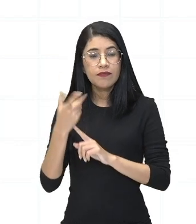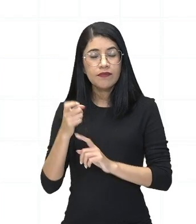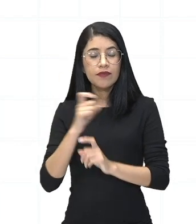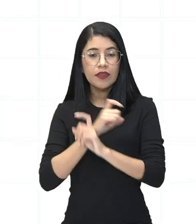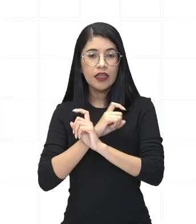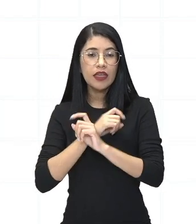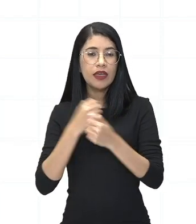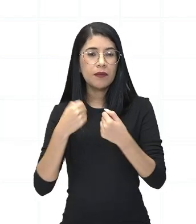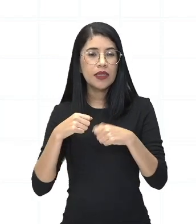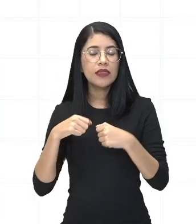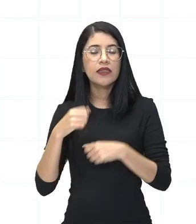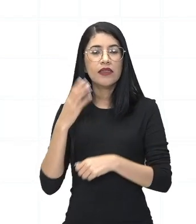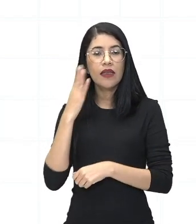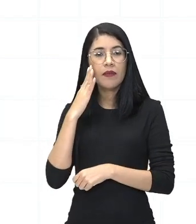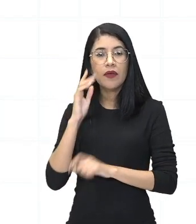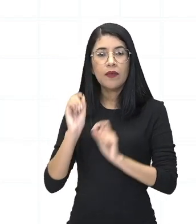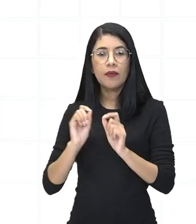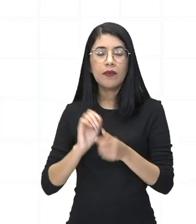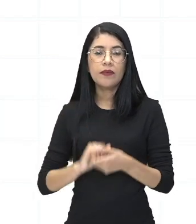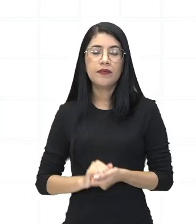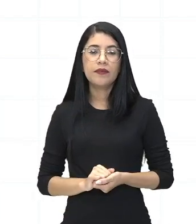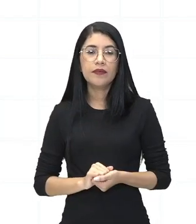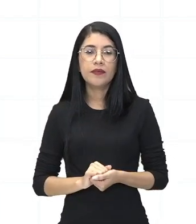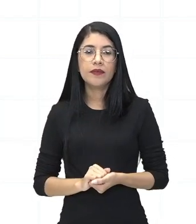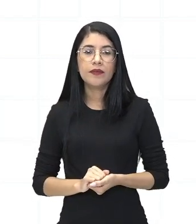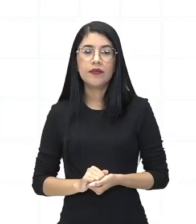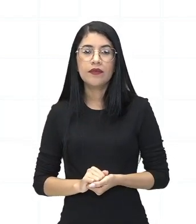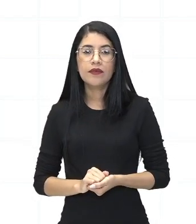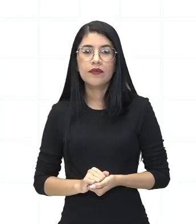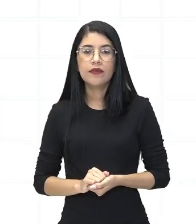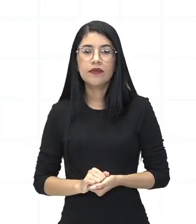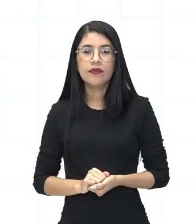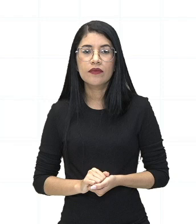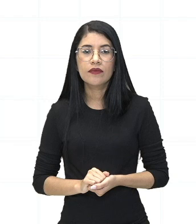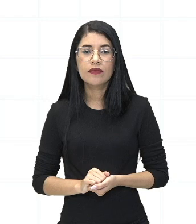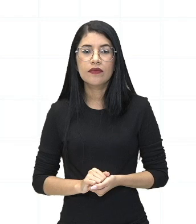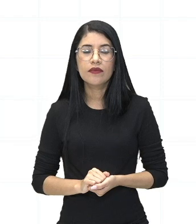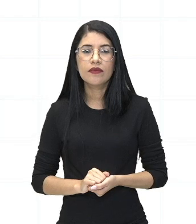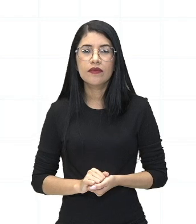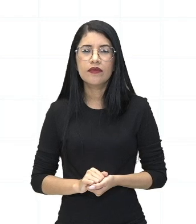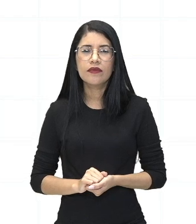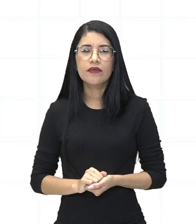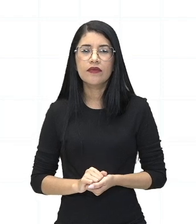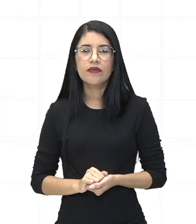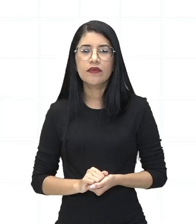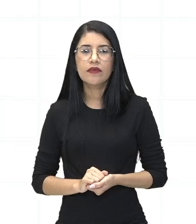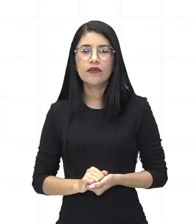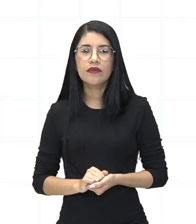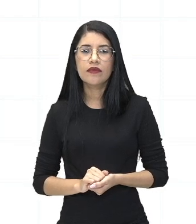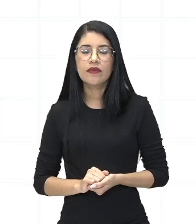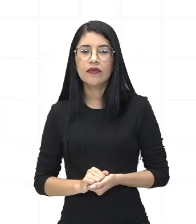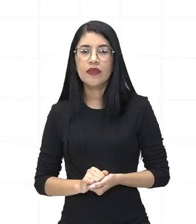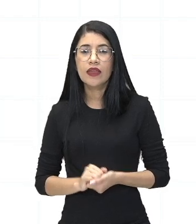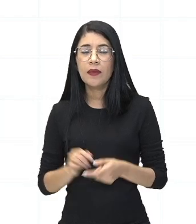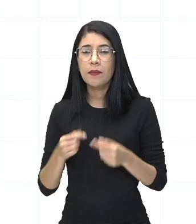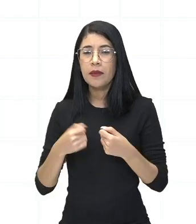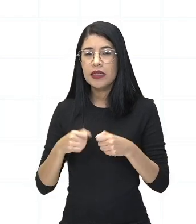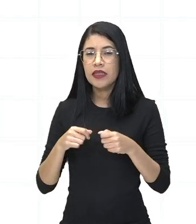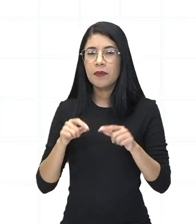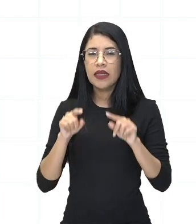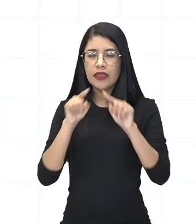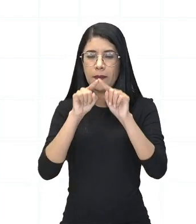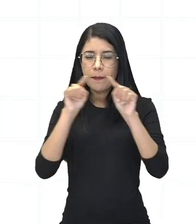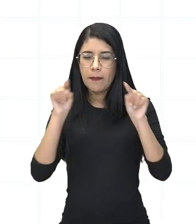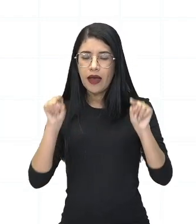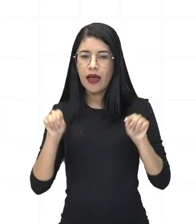dessas características, vamos lá, a primeira é procura, né, pela simetria. O